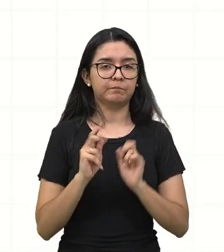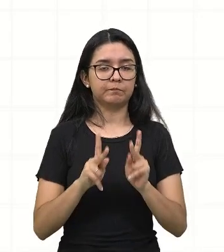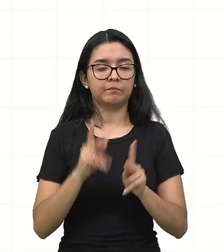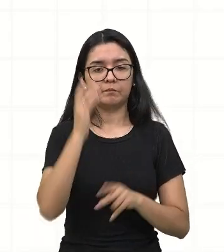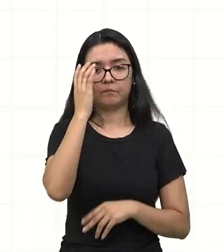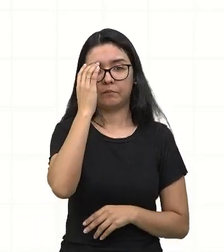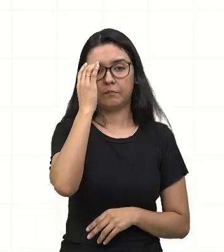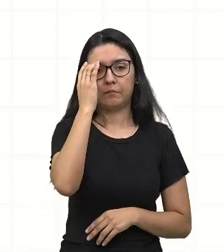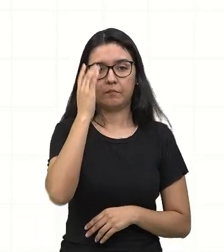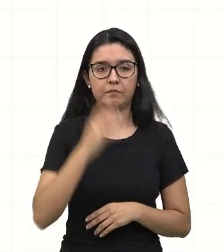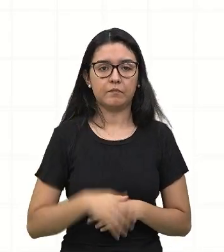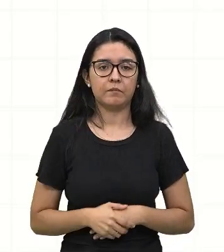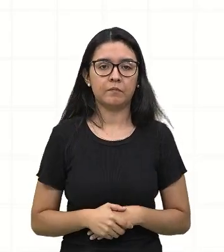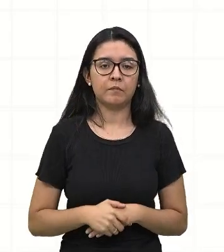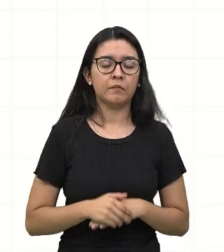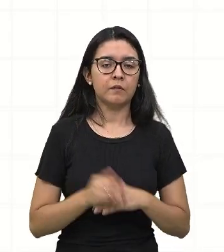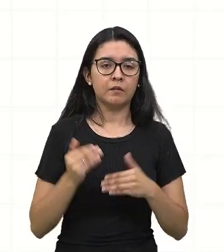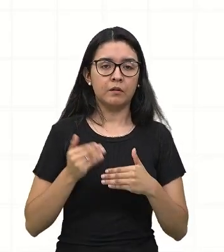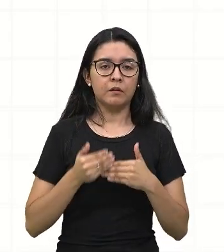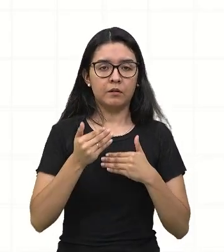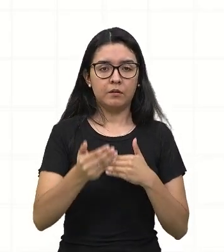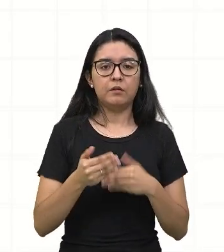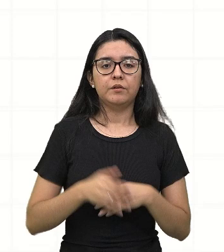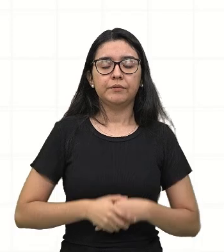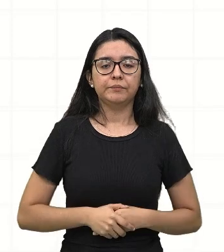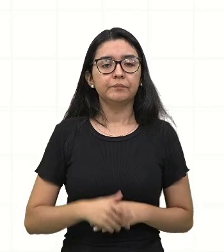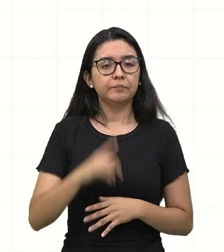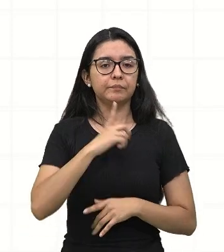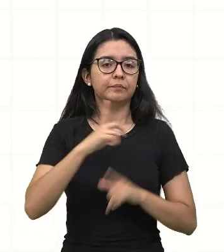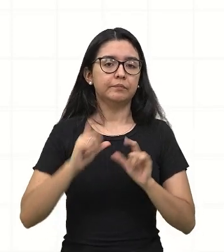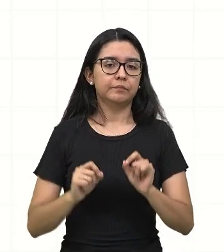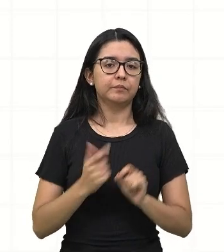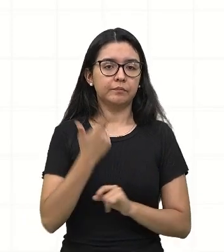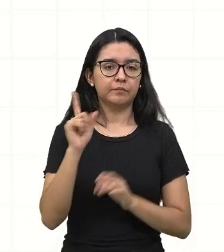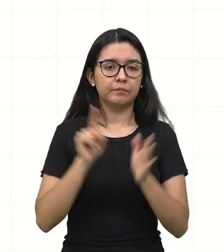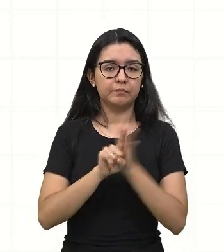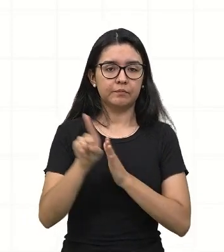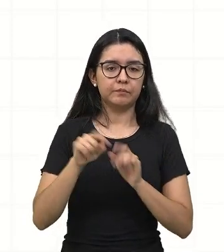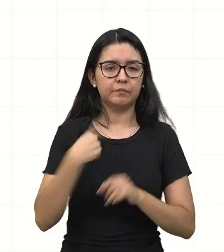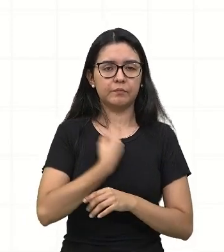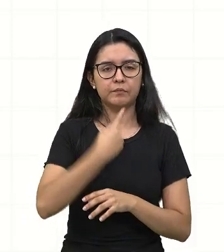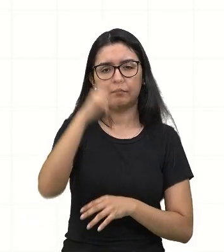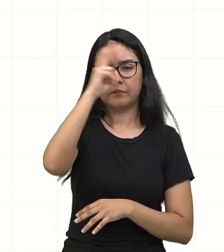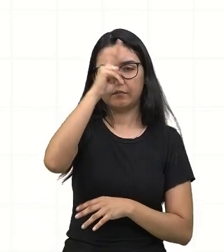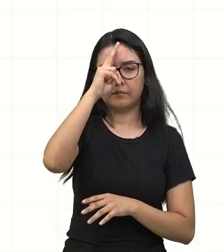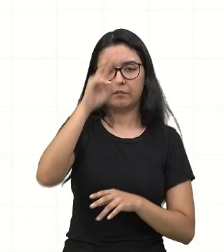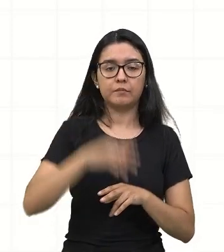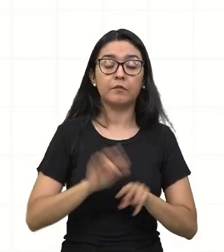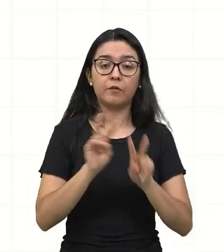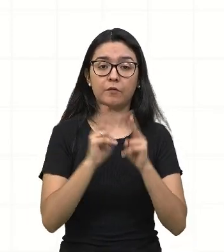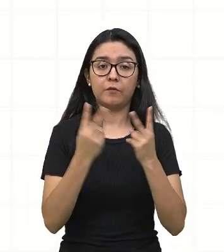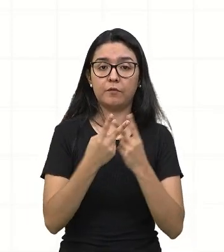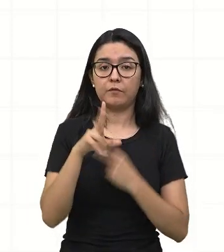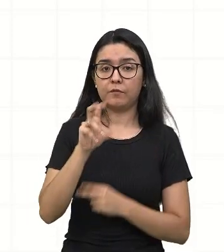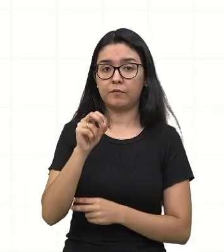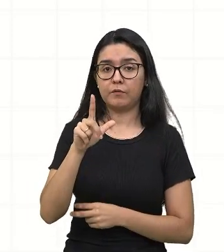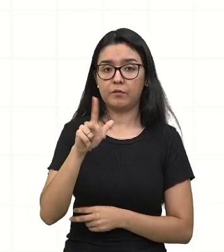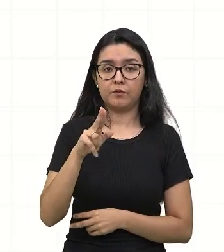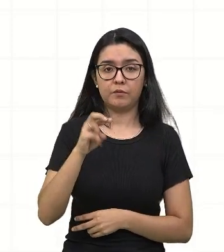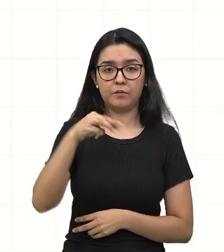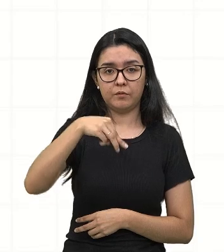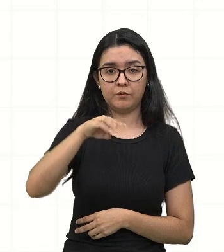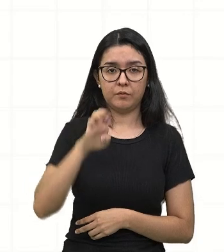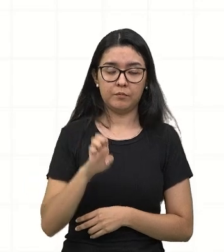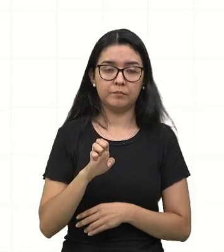Bom, pessoal, continuando aqui, temos ainda uma questão que para a gente relembrar a ideia de volume, ó, medida do volume de